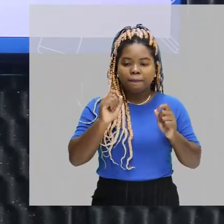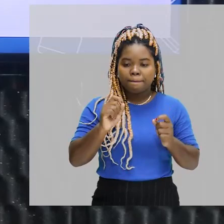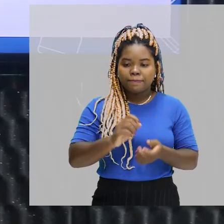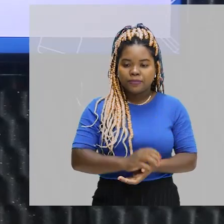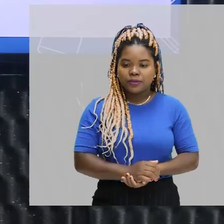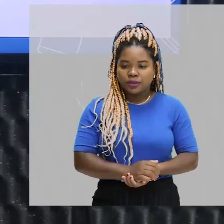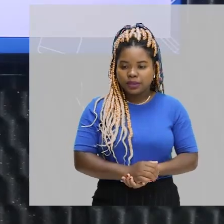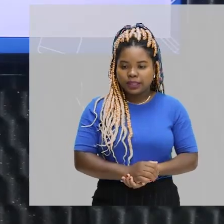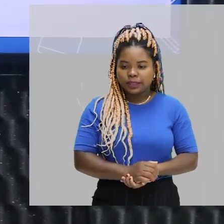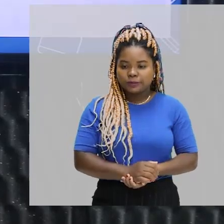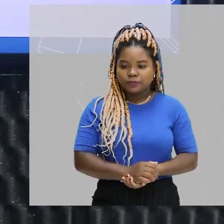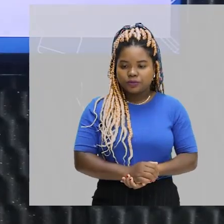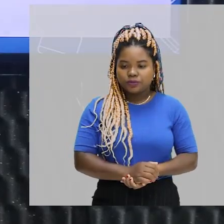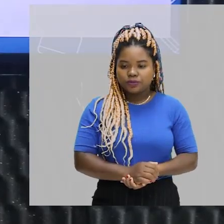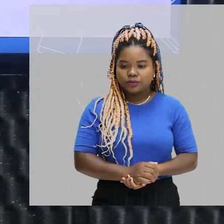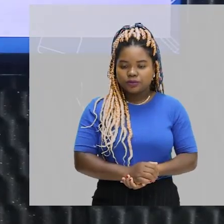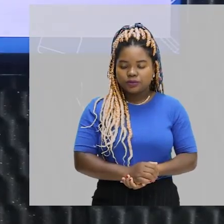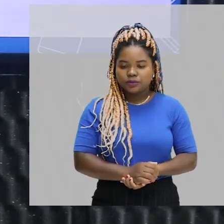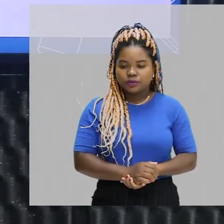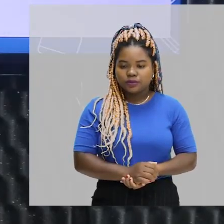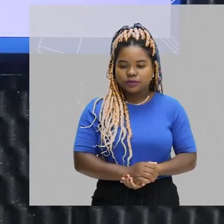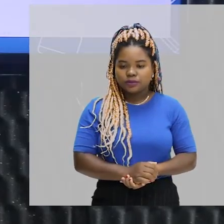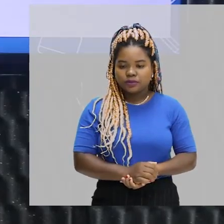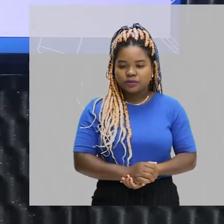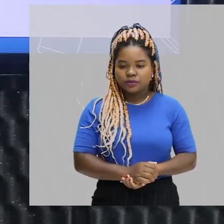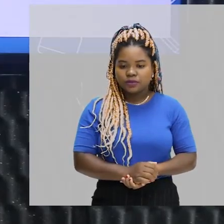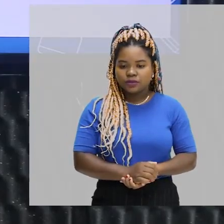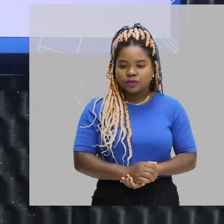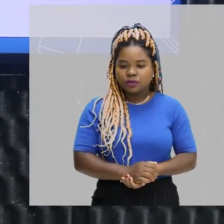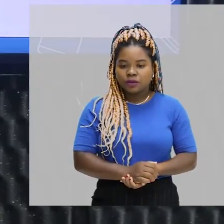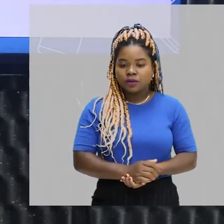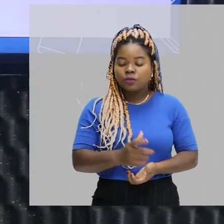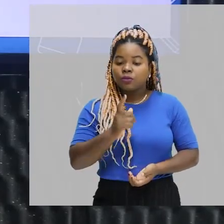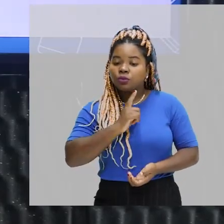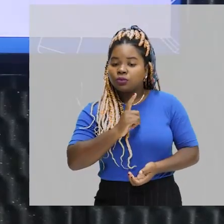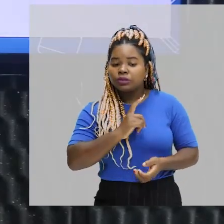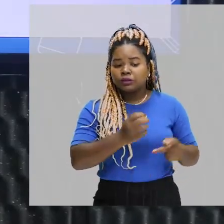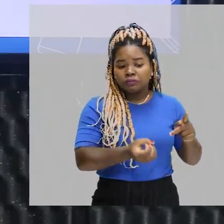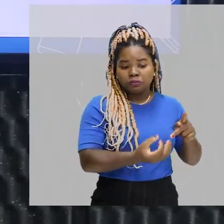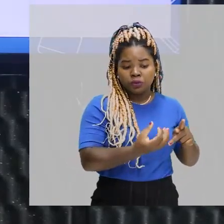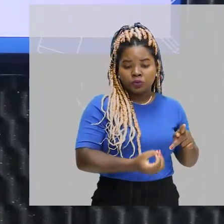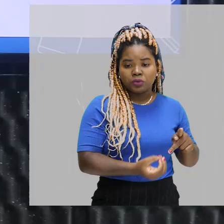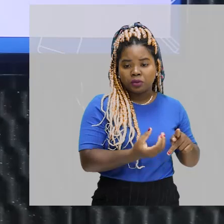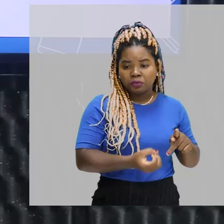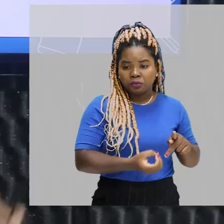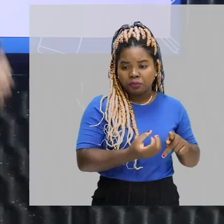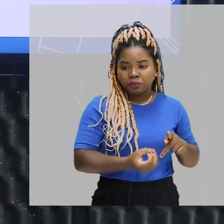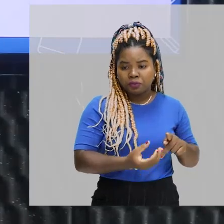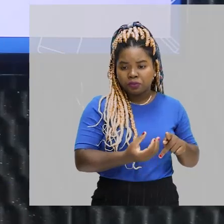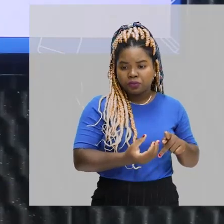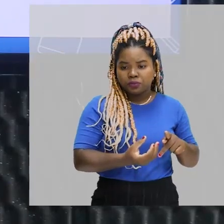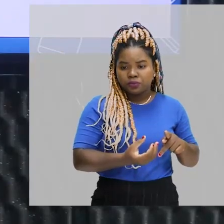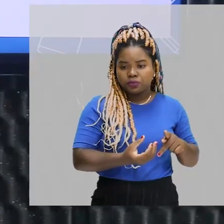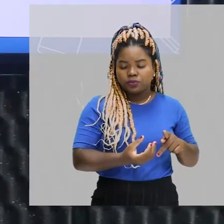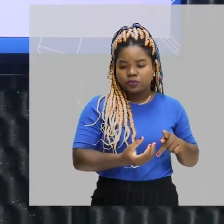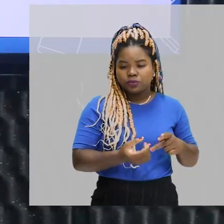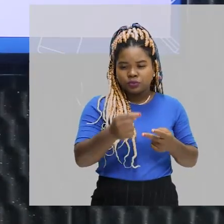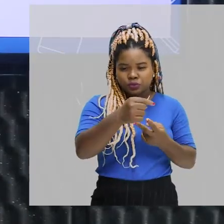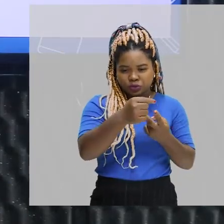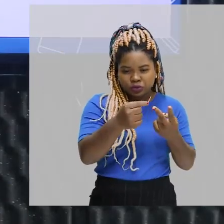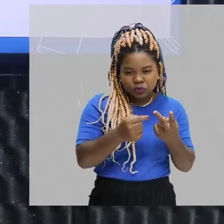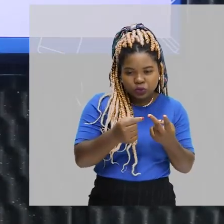Às vezes o aluno acha que por estar no plural, por serem